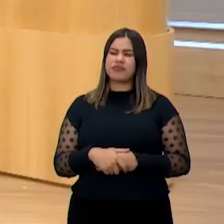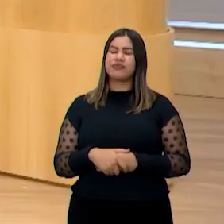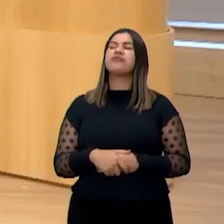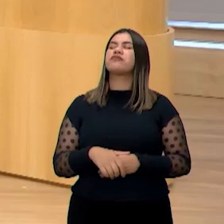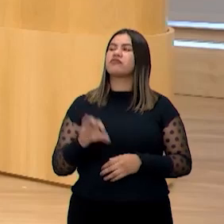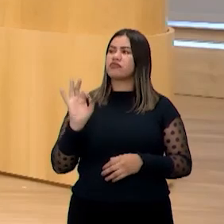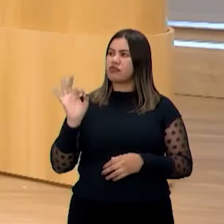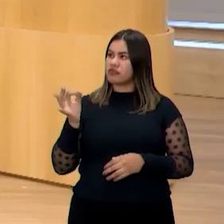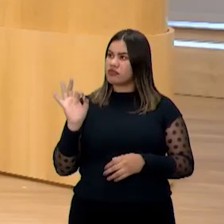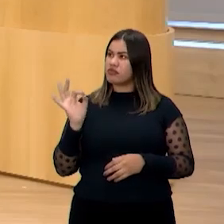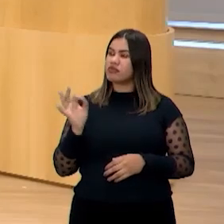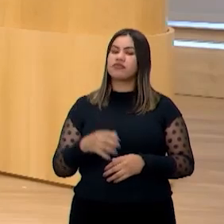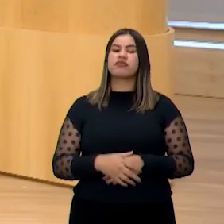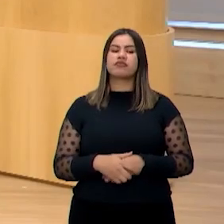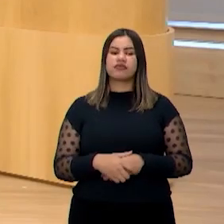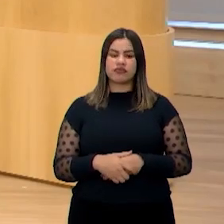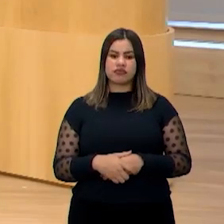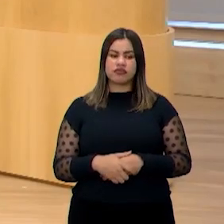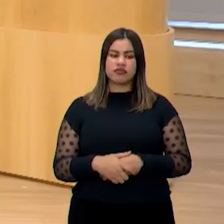bem.